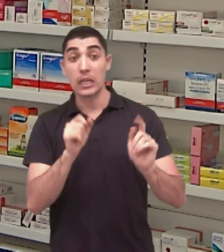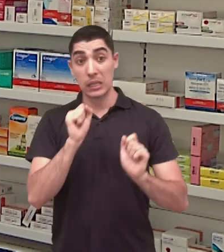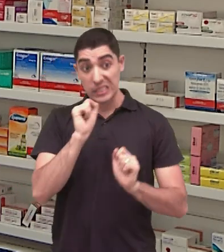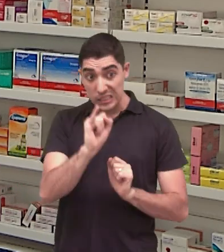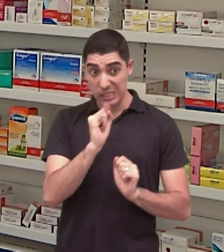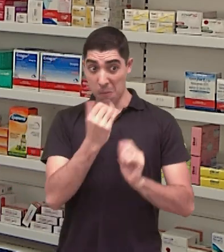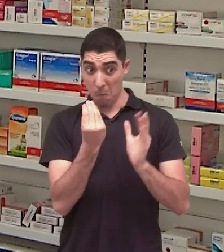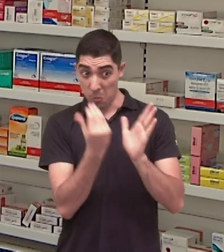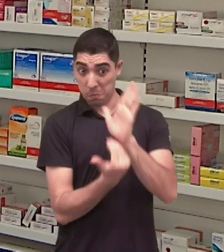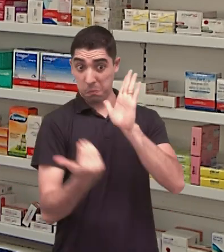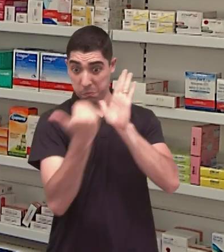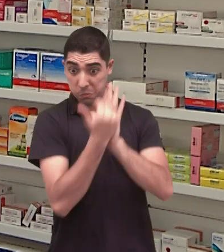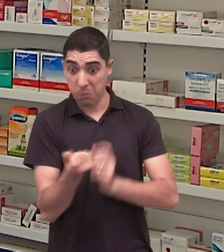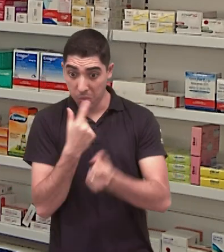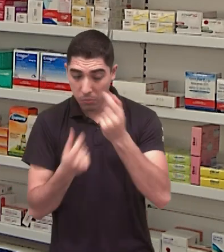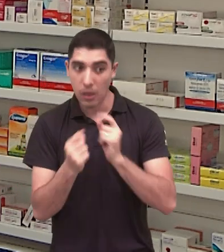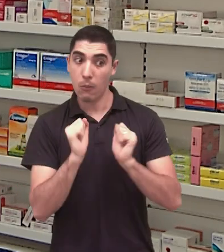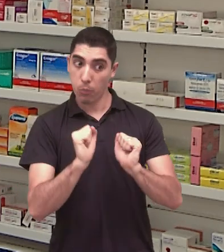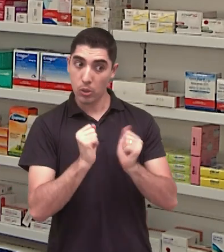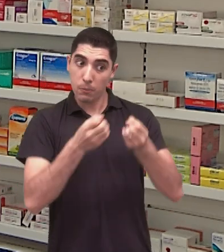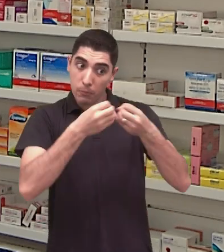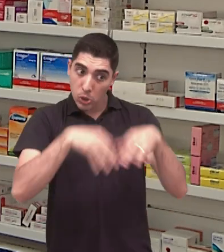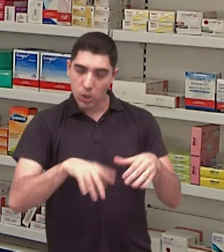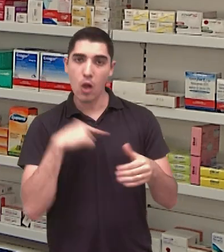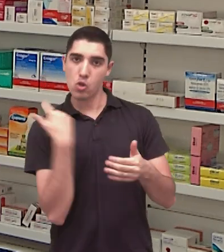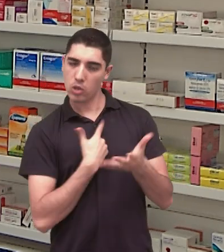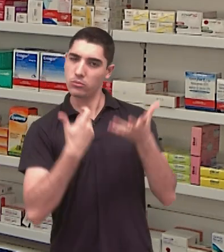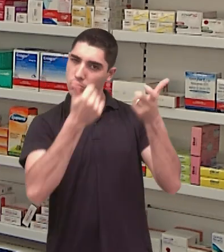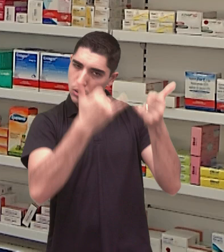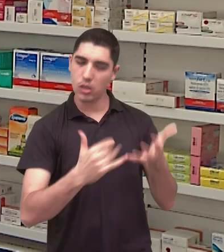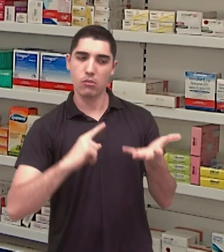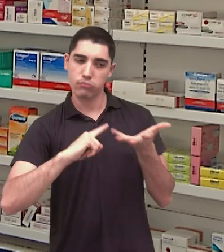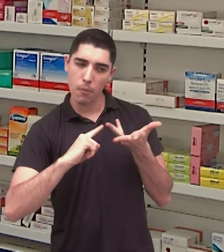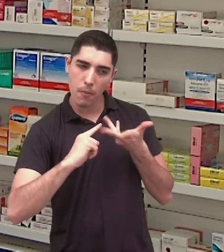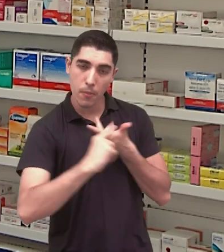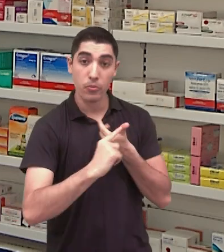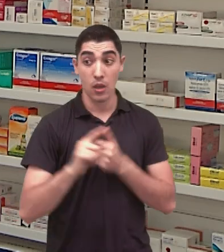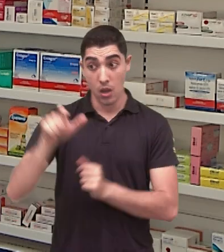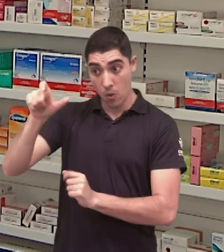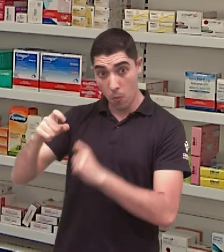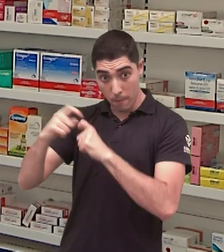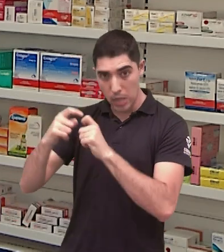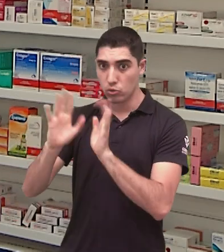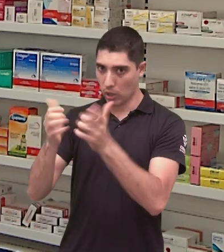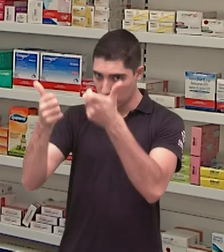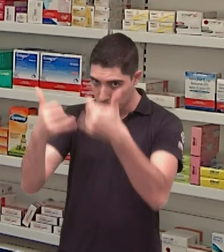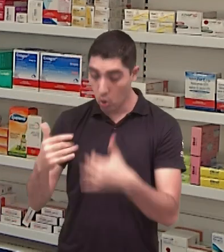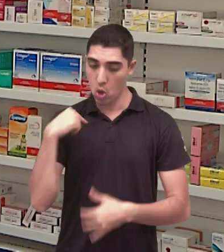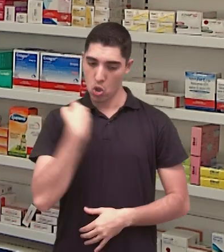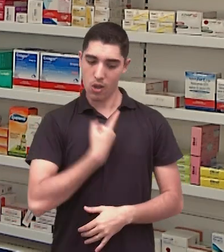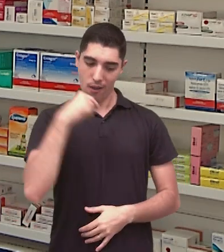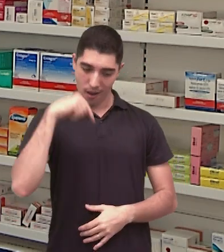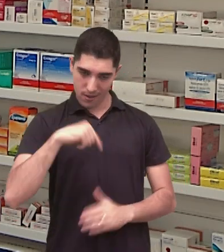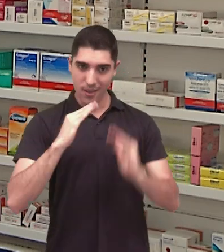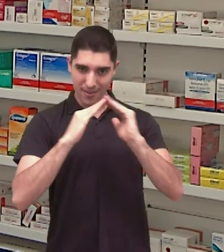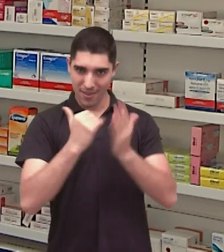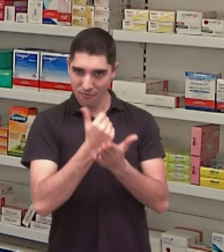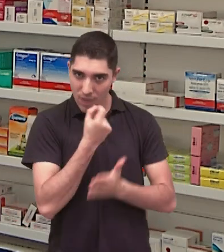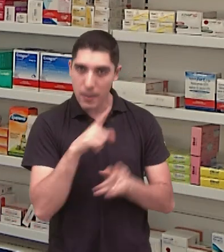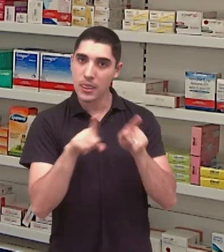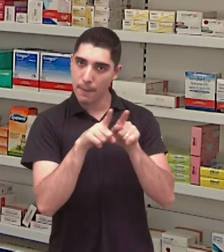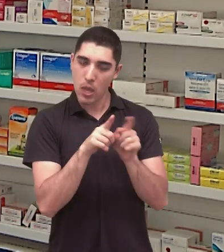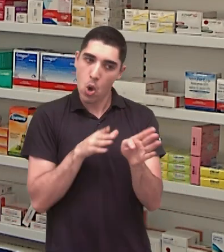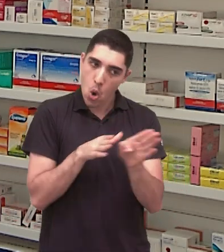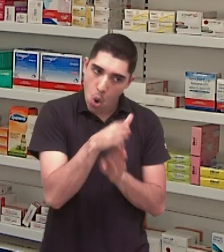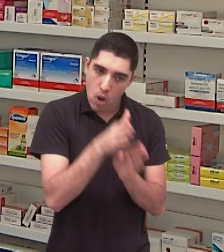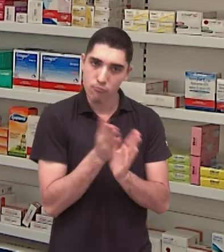também os efeitos colaterais que possam vir a acontecer. Além do médico já ter explicado isso em consultório, a gente também aqui reforça, também